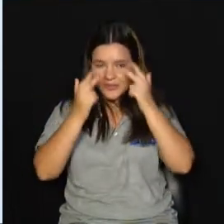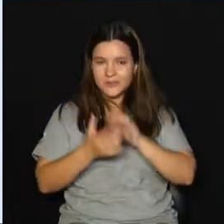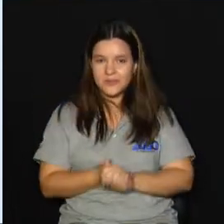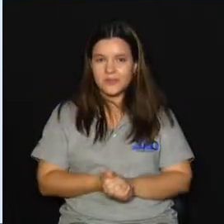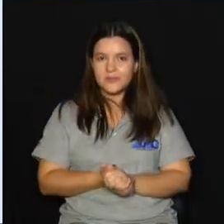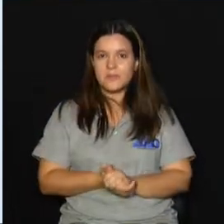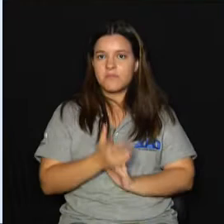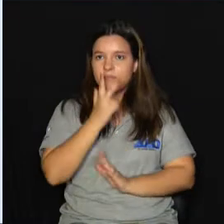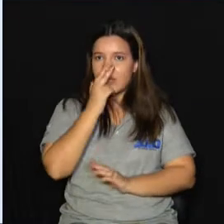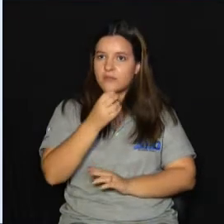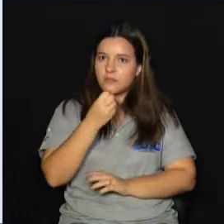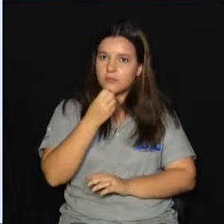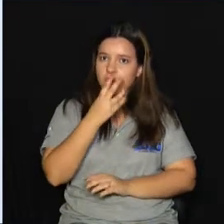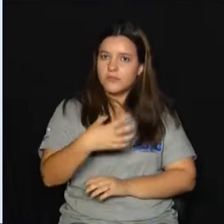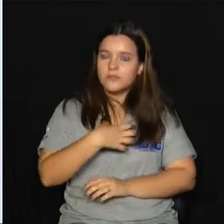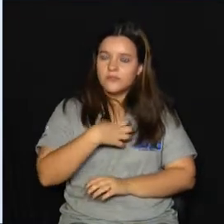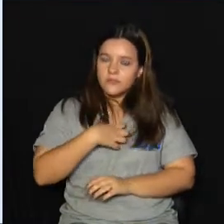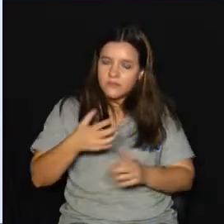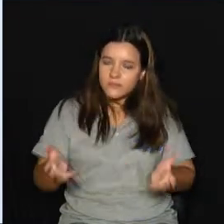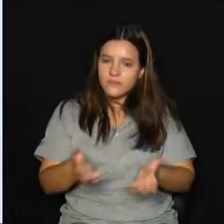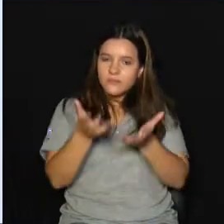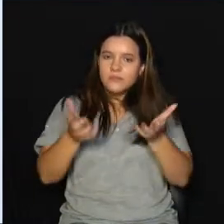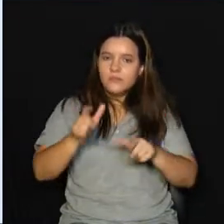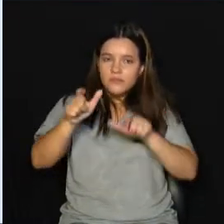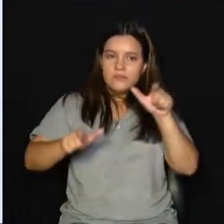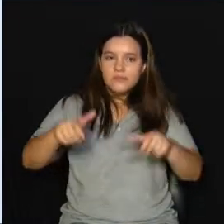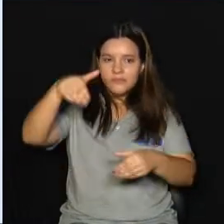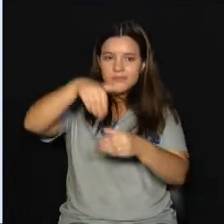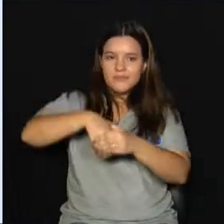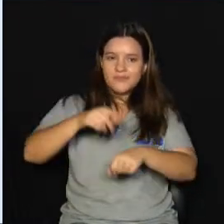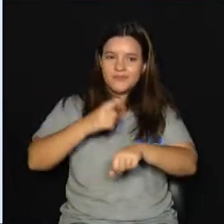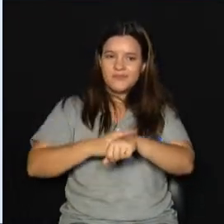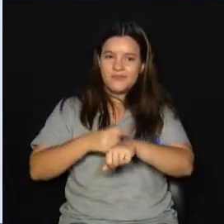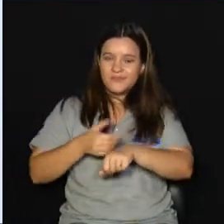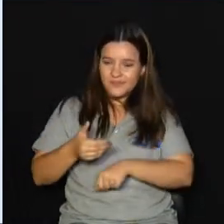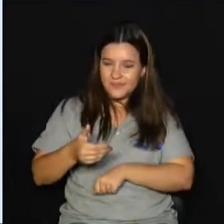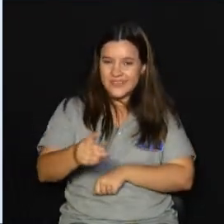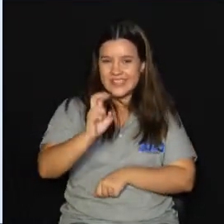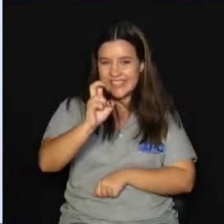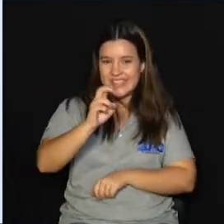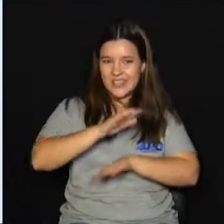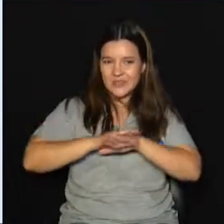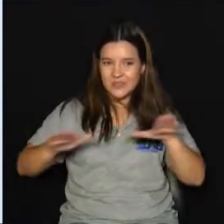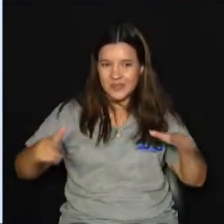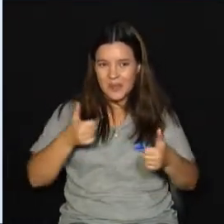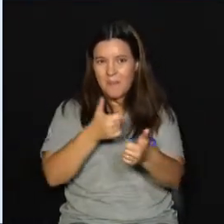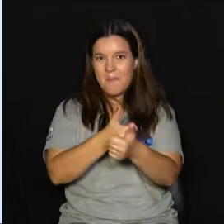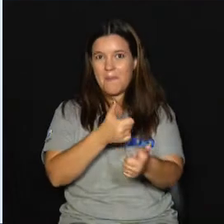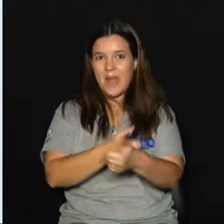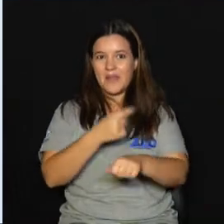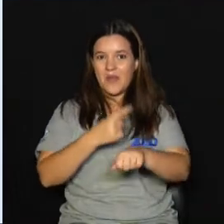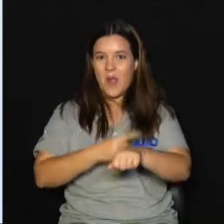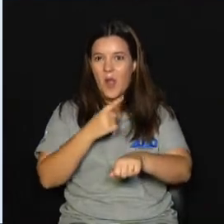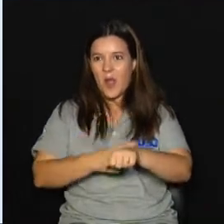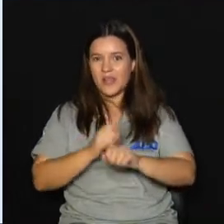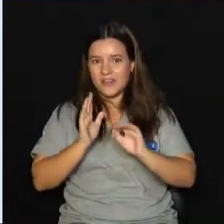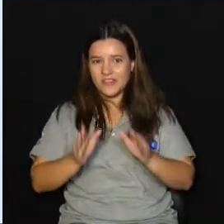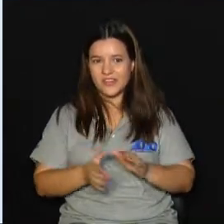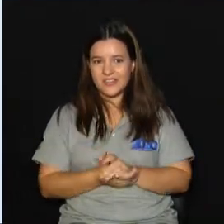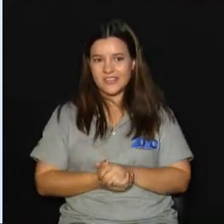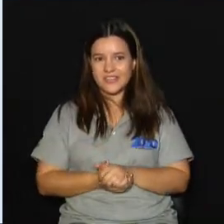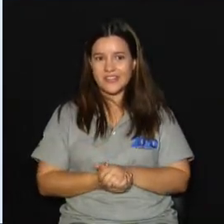bom estímulo para as pessoas votarem, que está acabando o tempo já, 17h encerra, né? Então, ainda dá tempo, espero